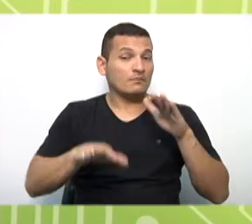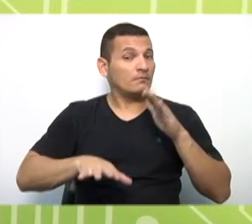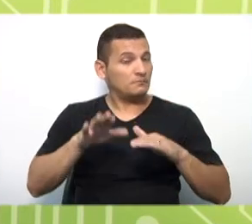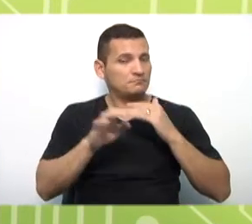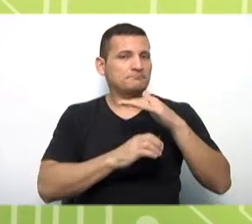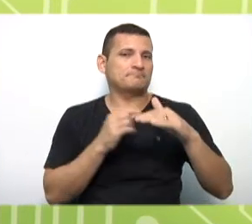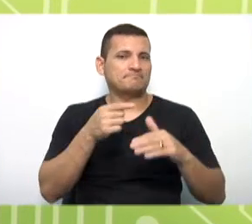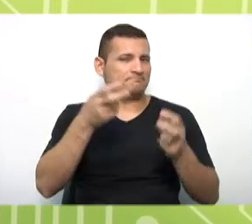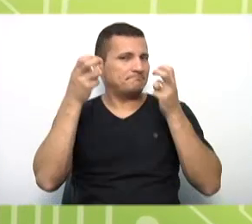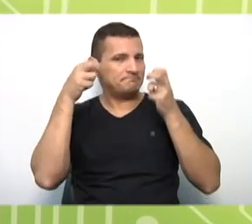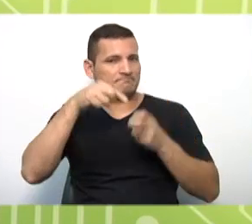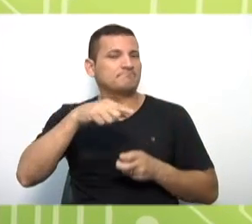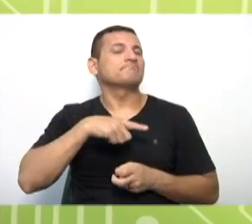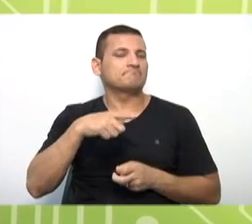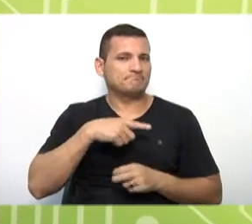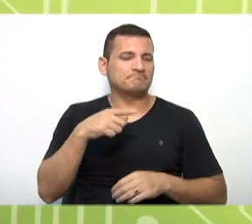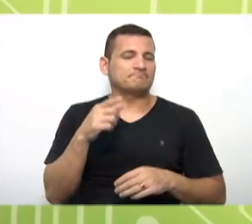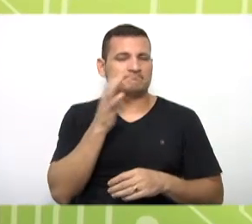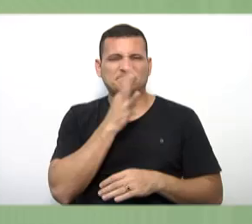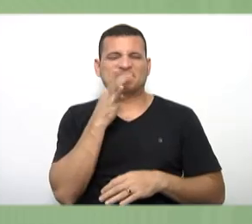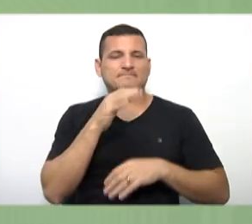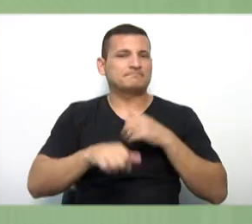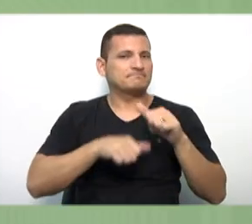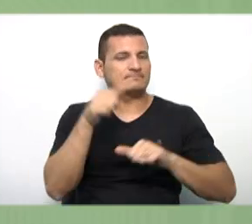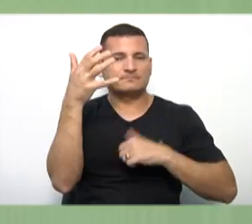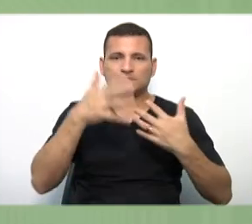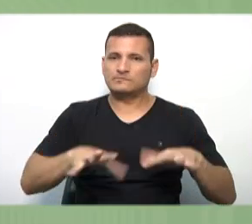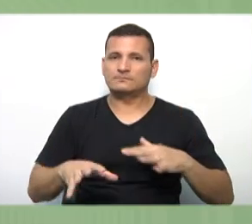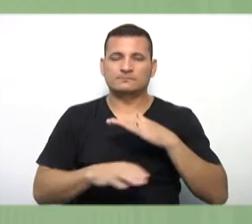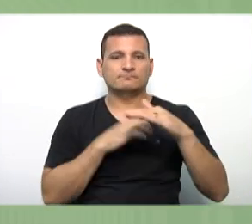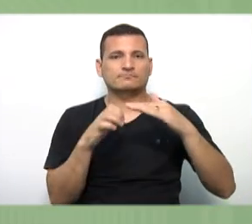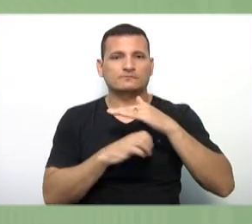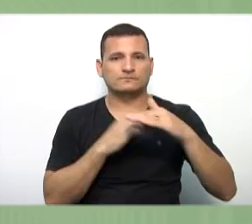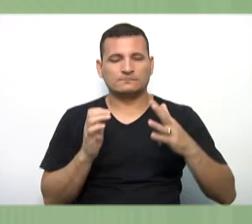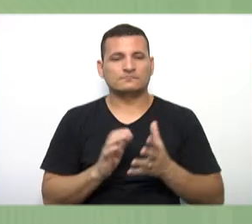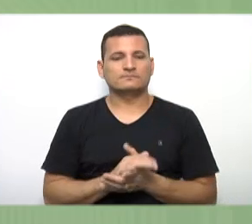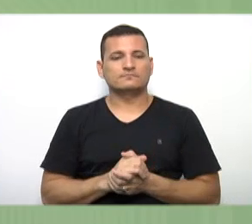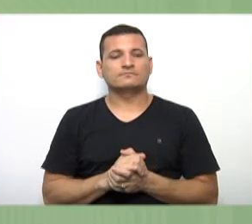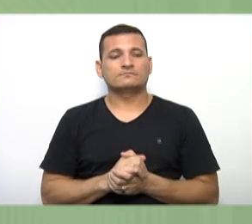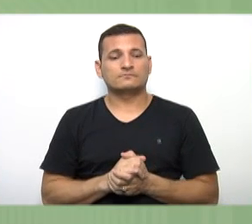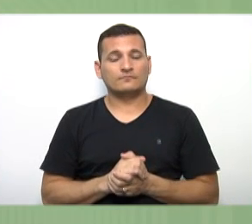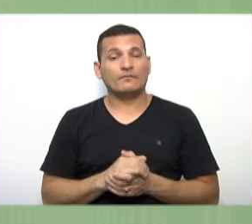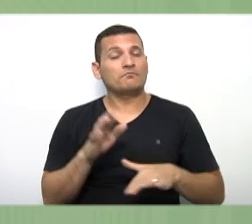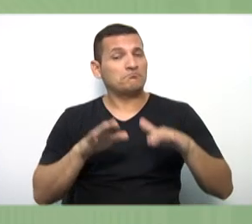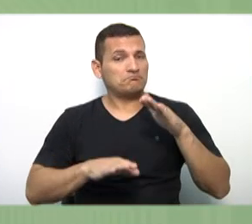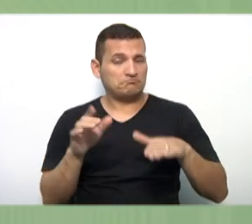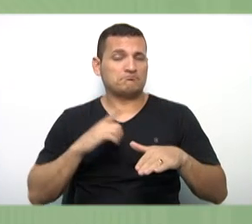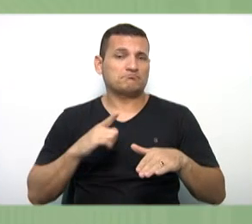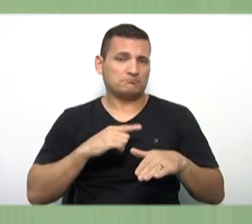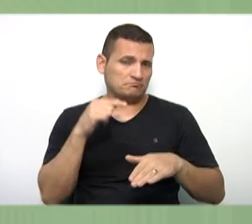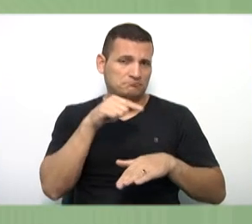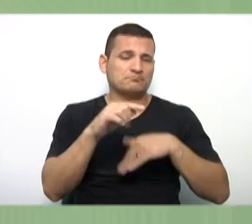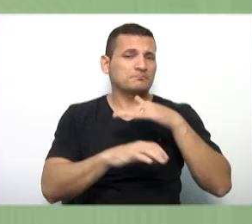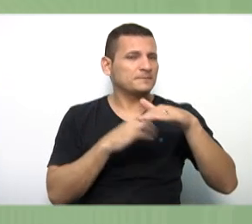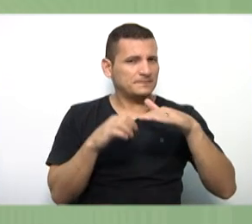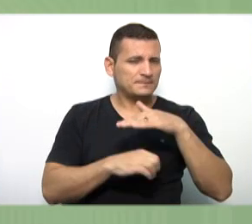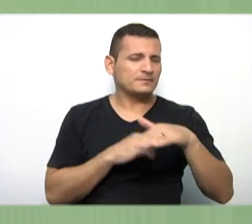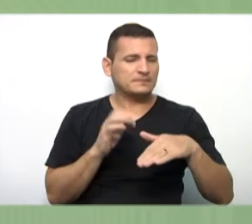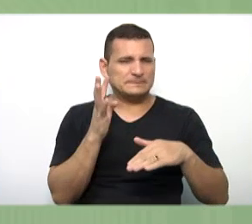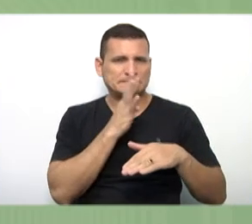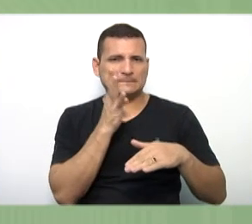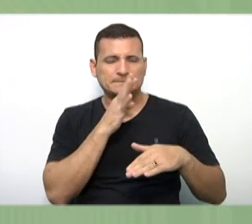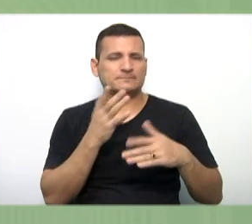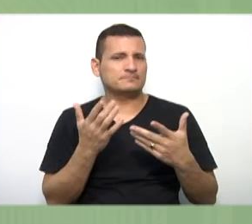resistência às mudanças. E aqui nós trouxemos aí que muitas vezes há essa resistência e no geral as